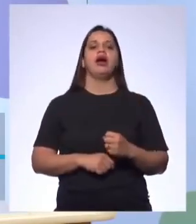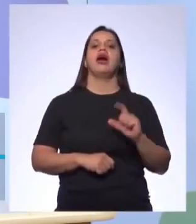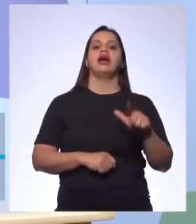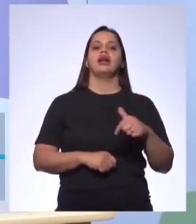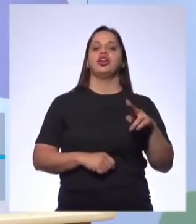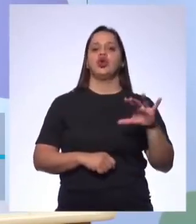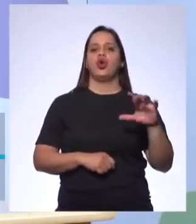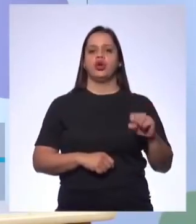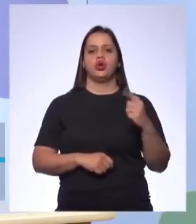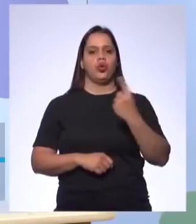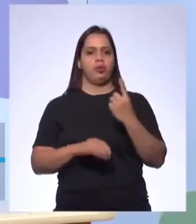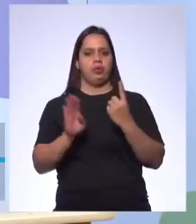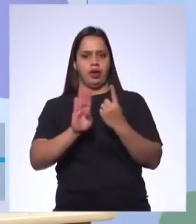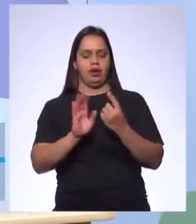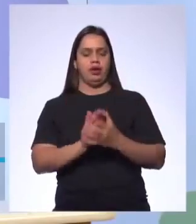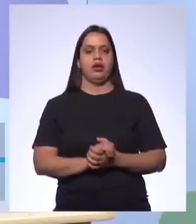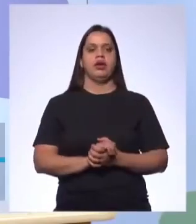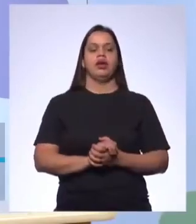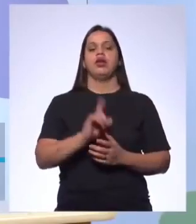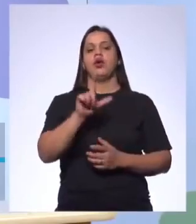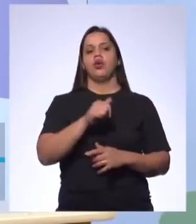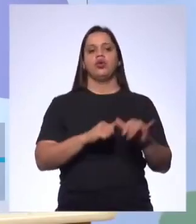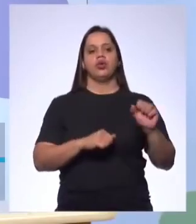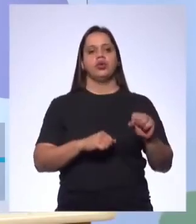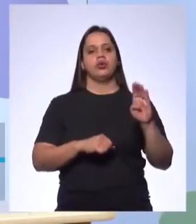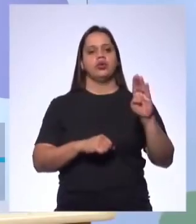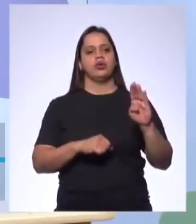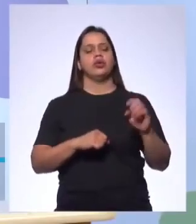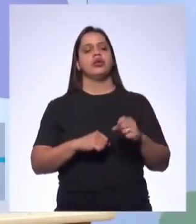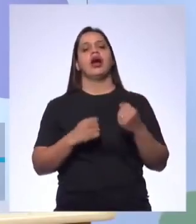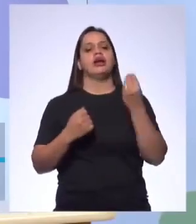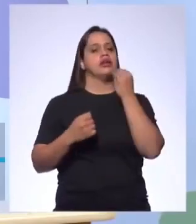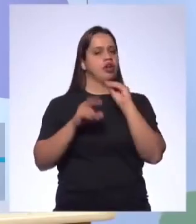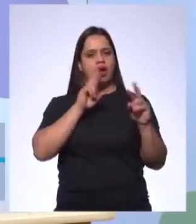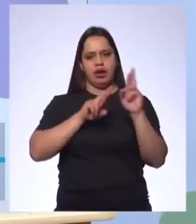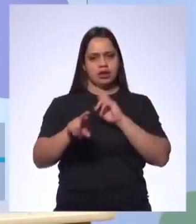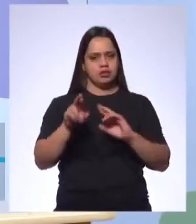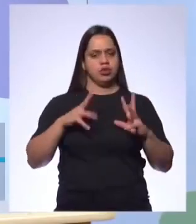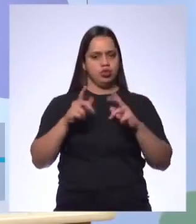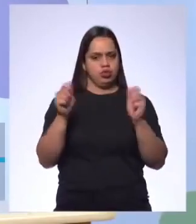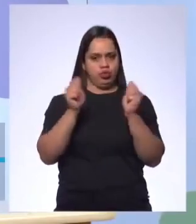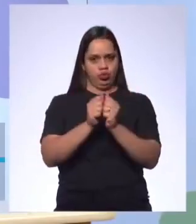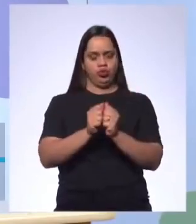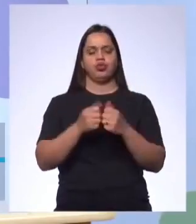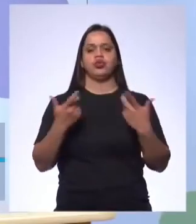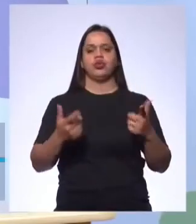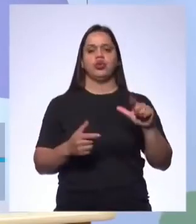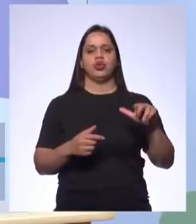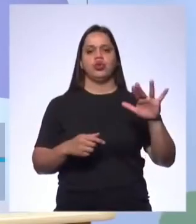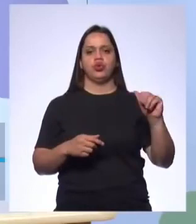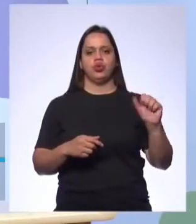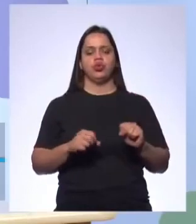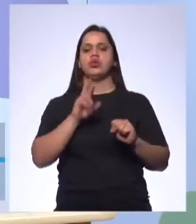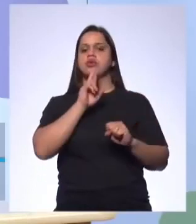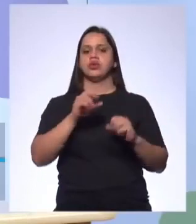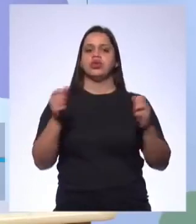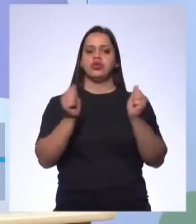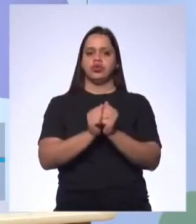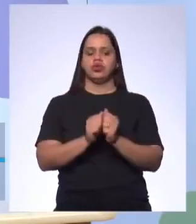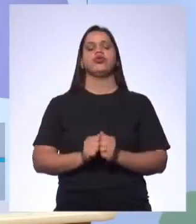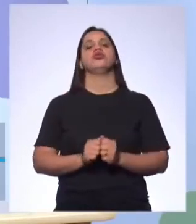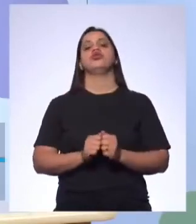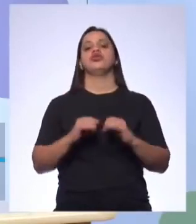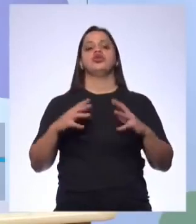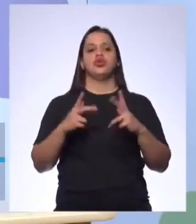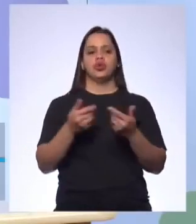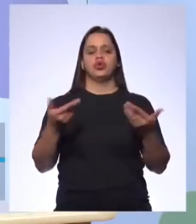agora aí depois teve a outra Yasmin já respondeu 1B, 2A, 3C, 4A, respondeu tudo de uma vez. O Lucas também respondeu de uma vez, 1B, 2A,